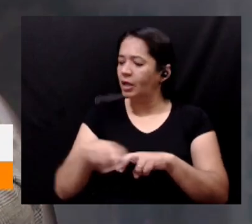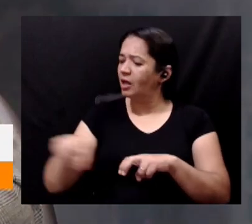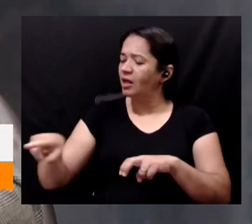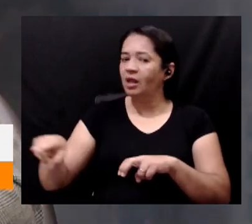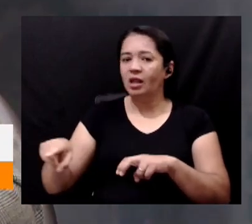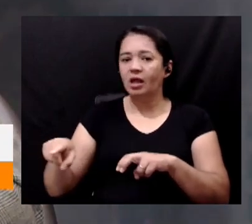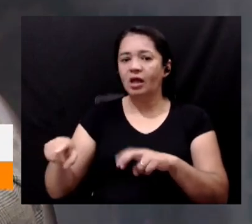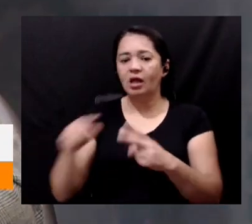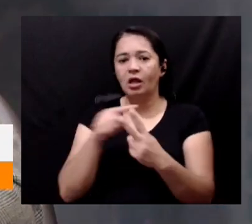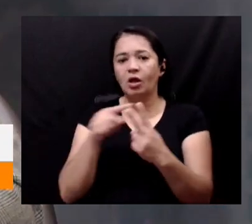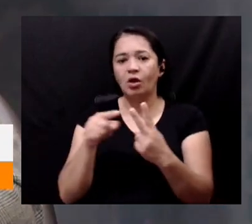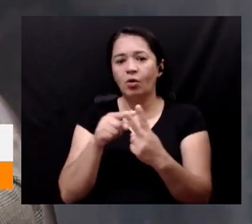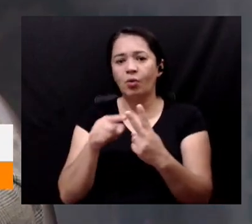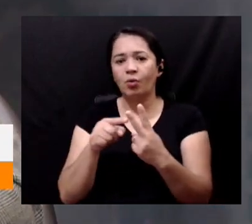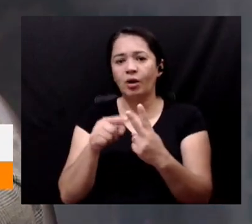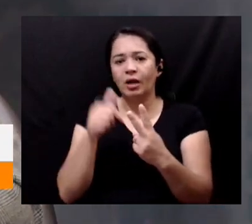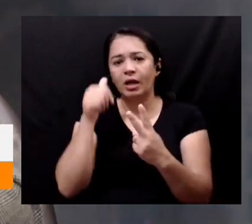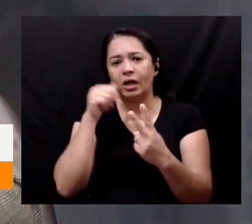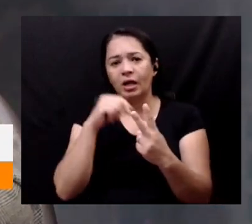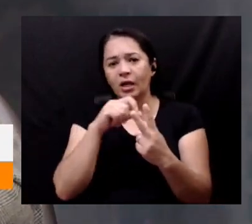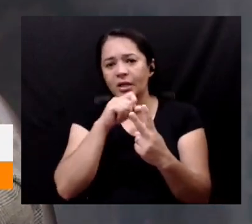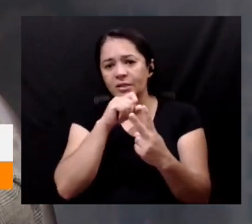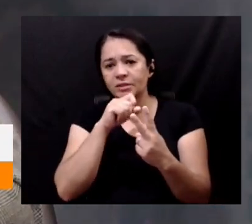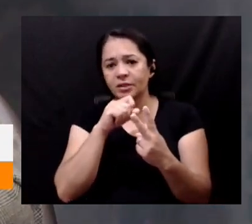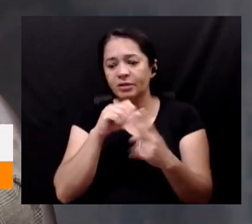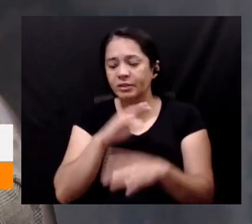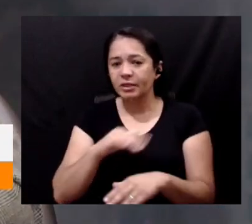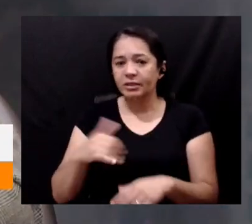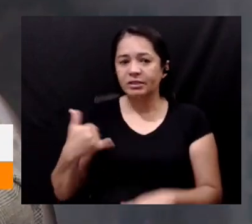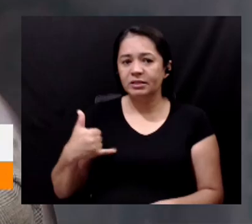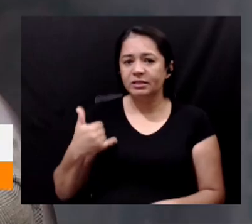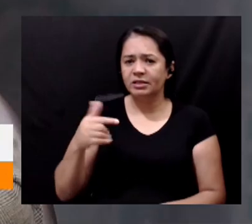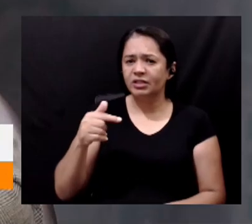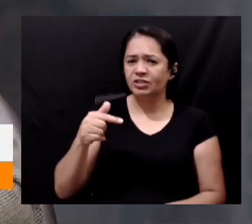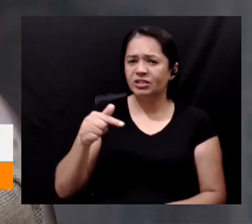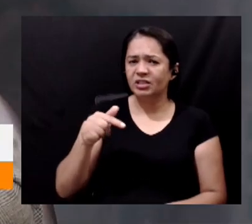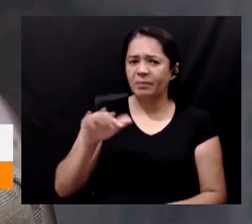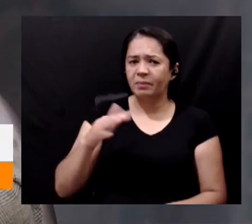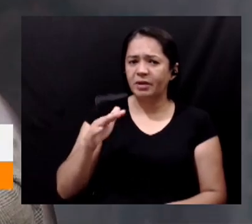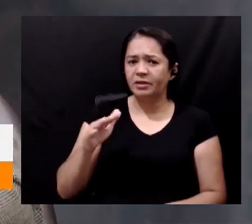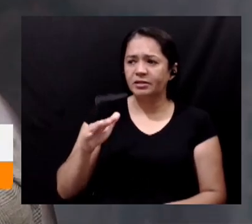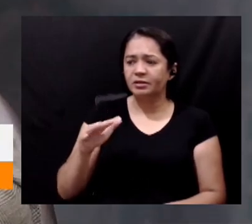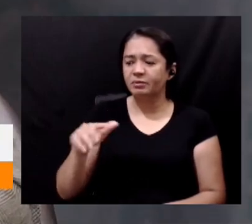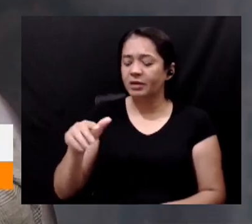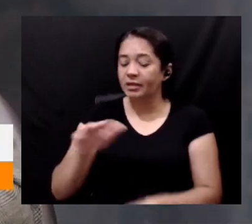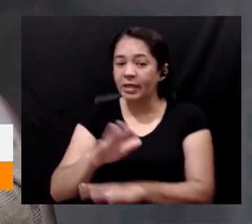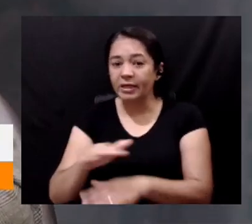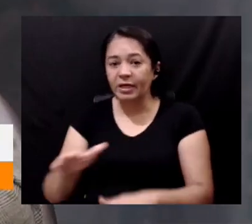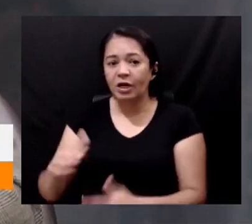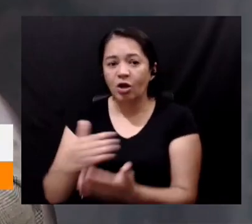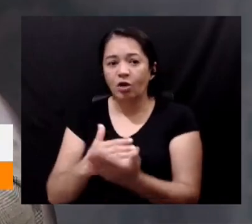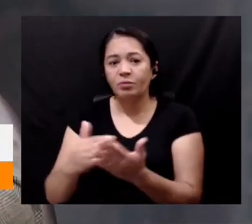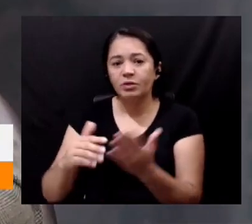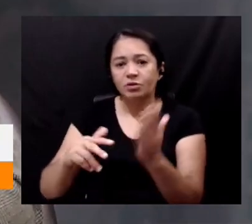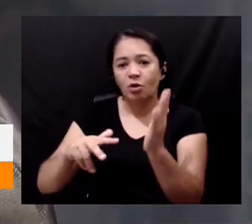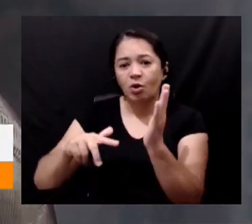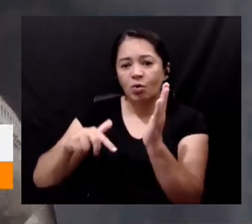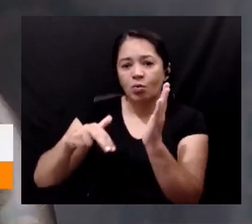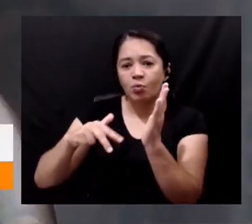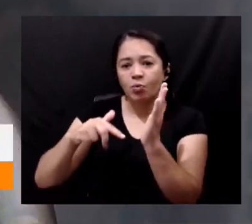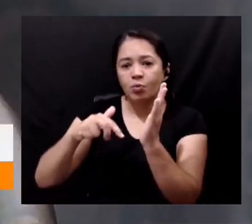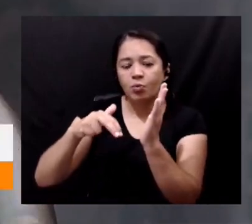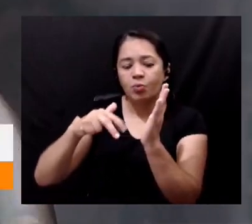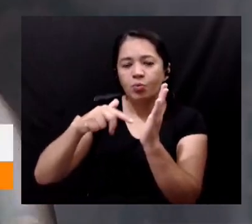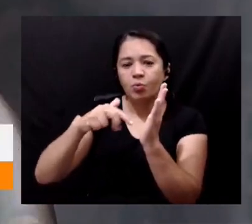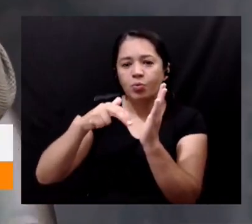de uns 7 anos, e de repente a criança começou a subir uma grutinha que tem Uhum, ali, e